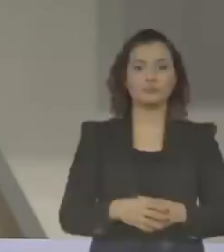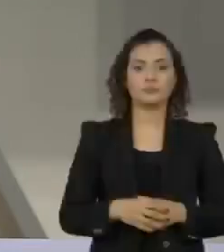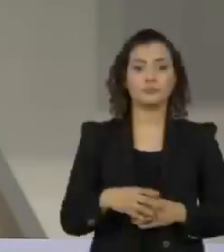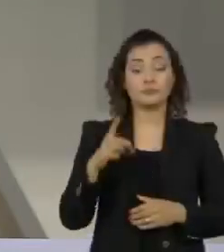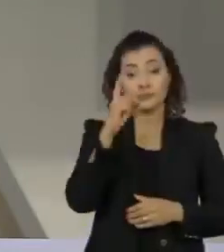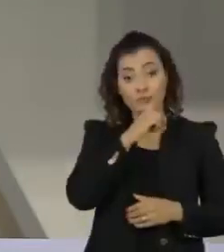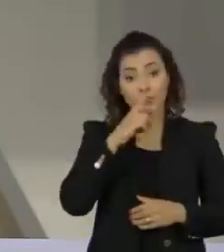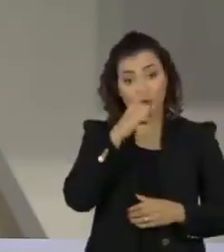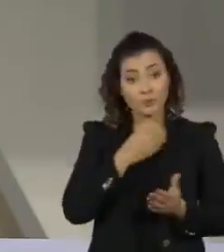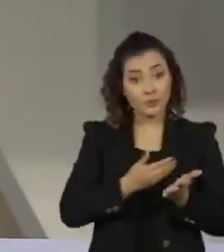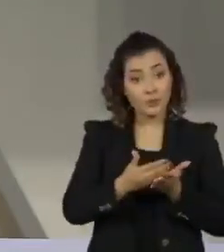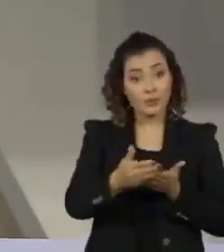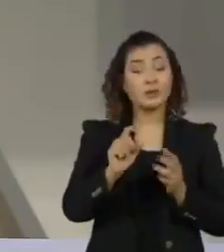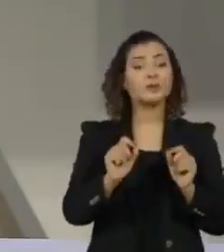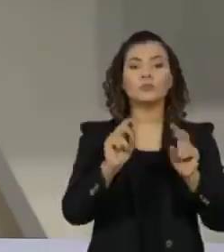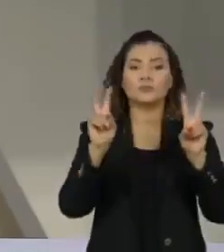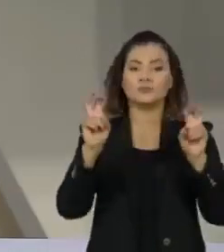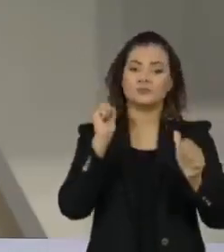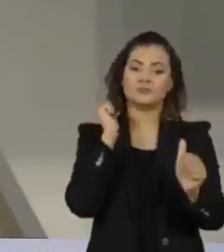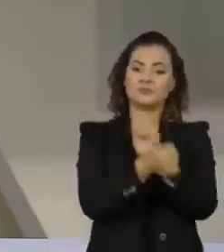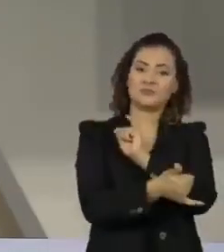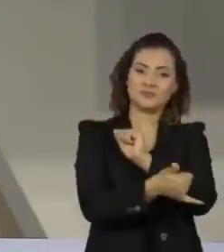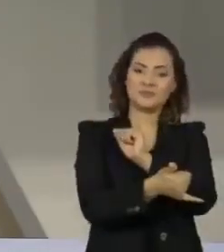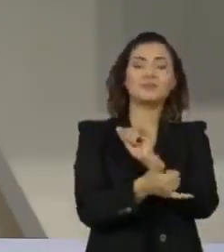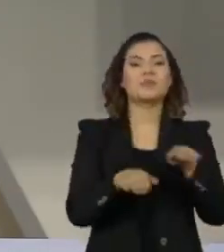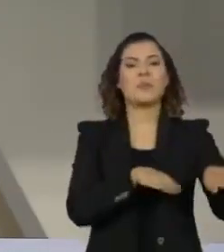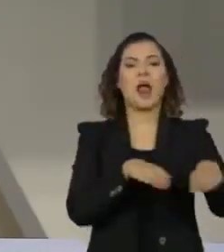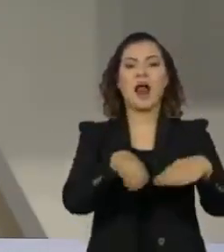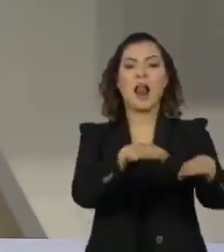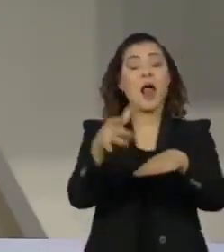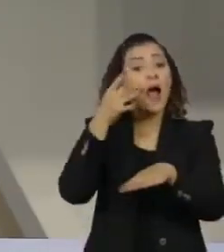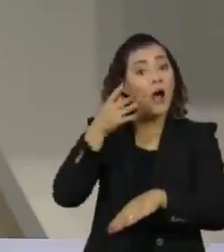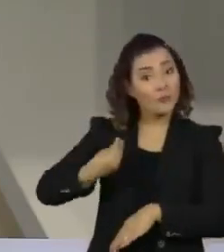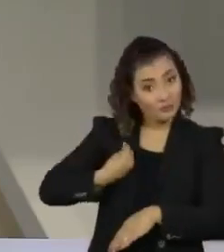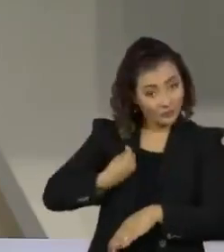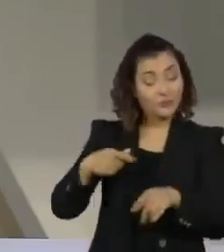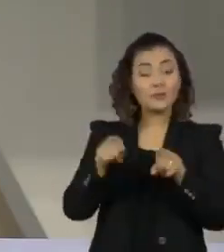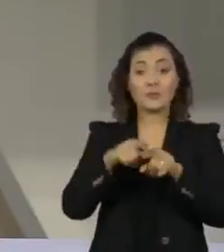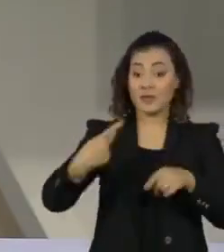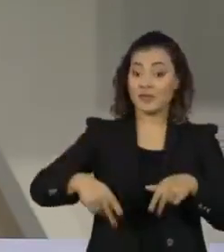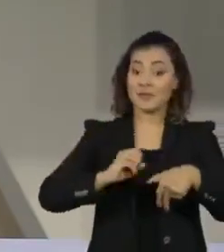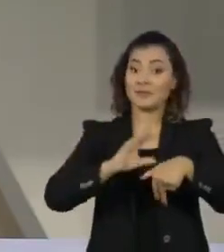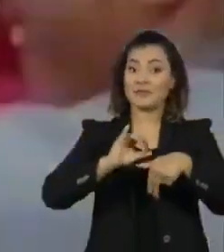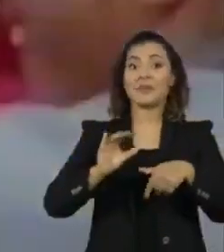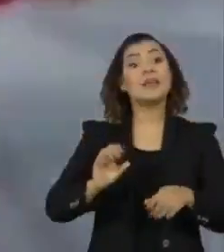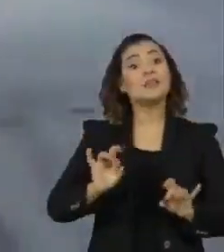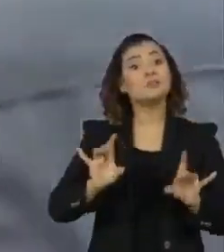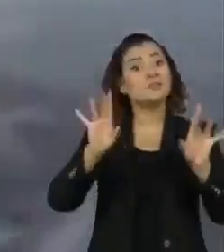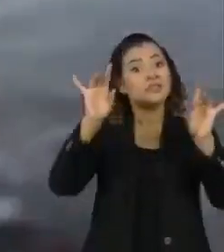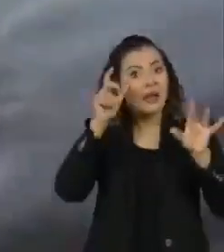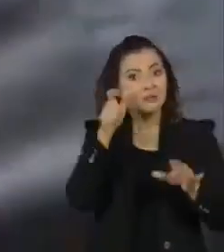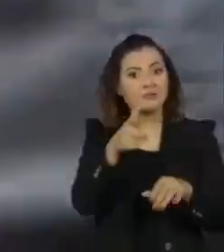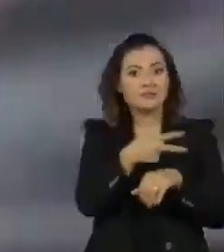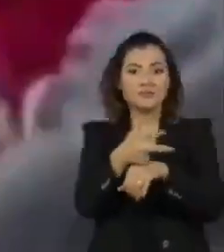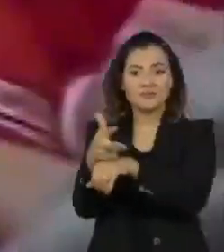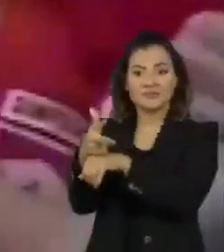Domingo começa a nova temporada da Fórmula Indy, com transmissão ao vivo e com exclusividade aqui na TV Cultura.